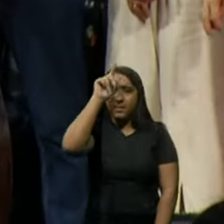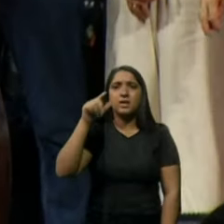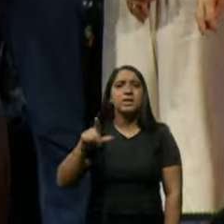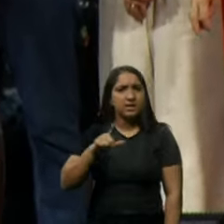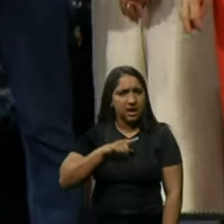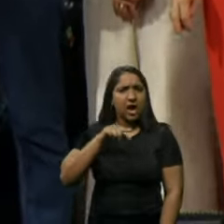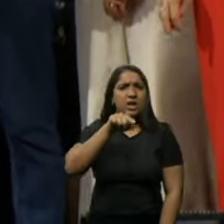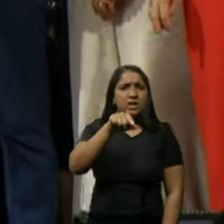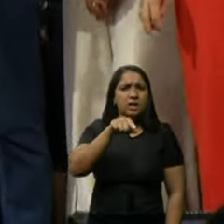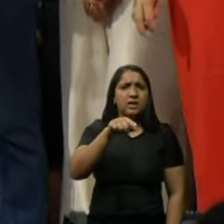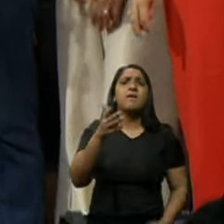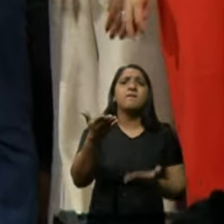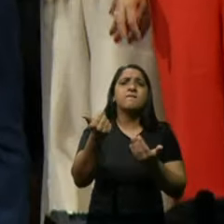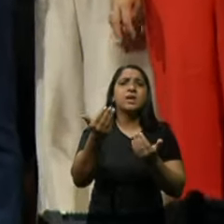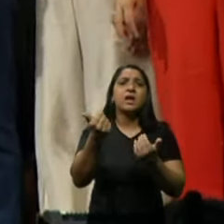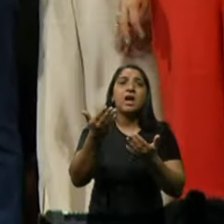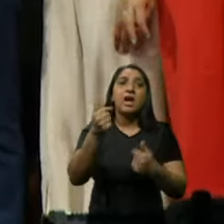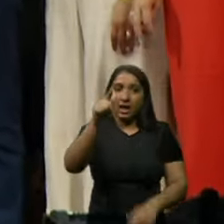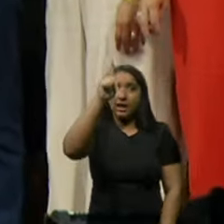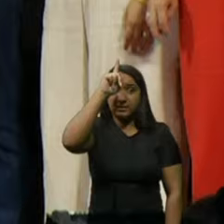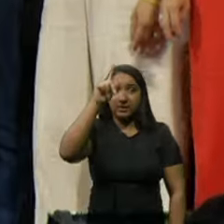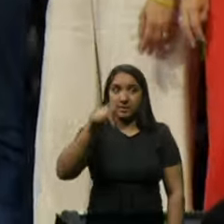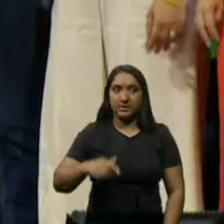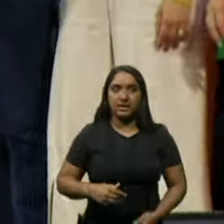irmãzinha e